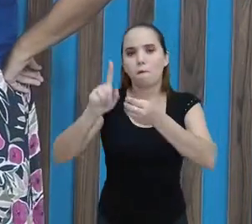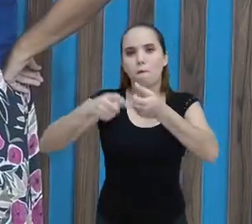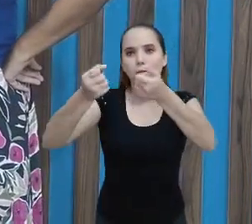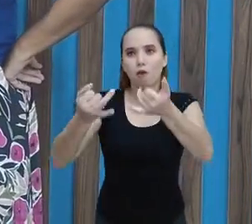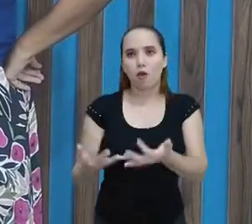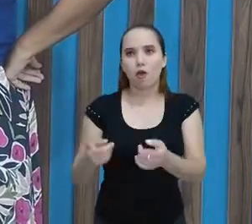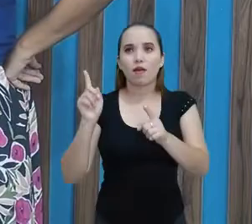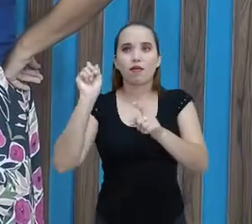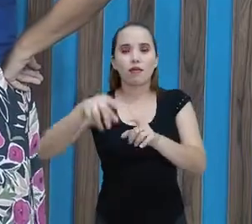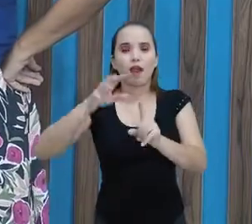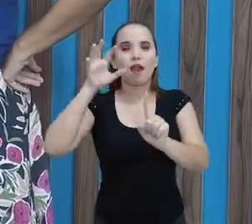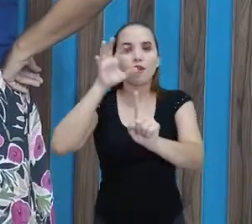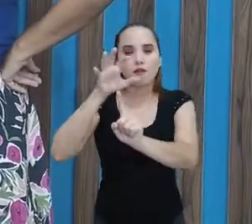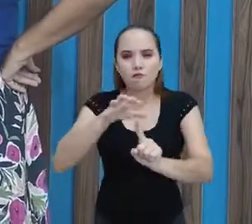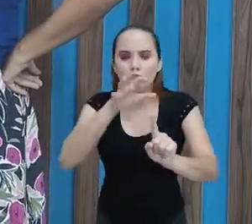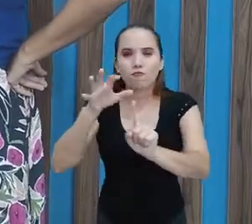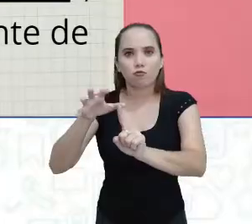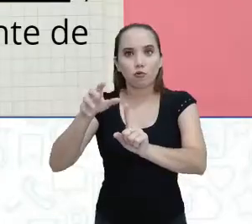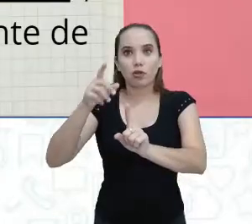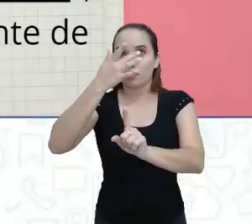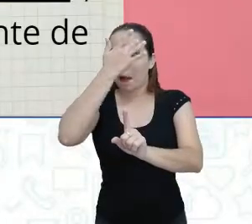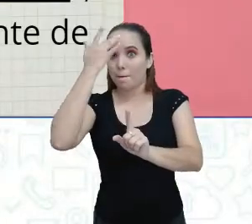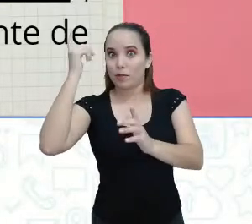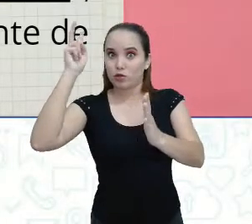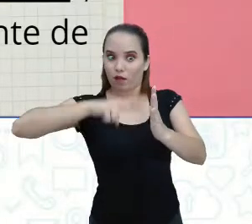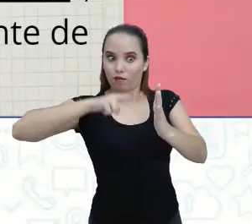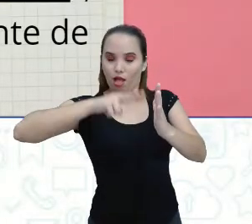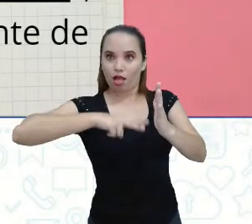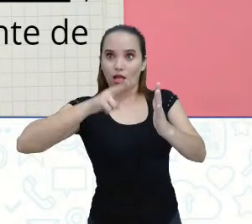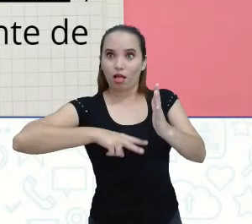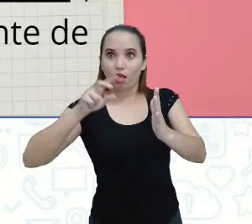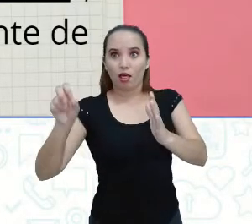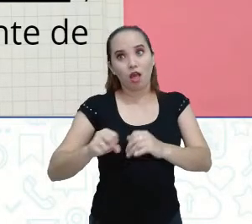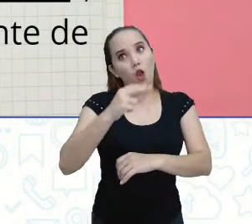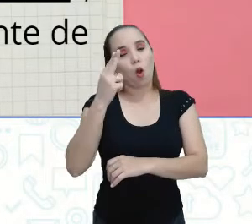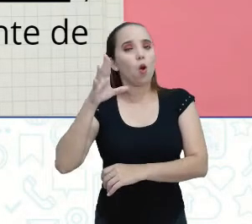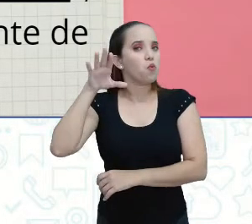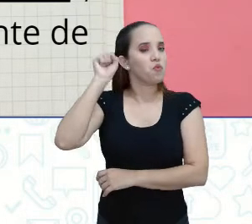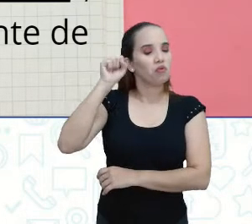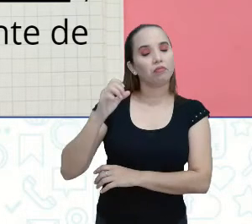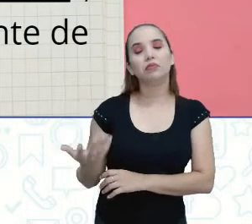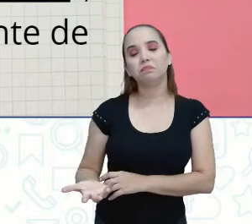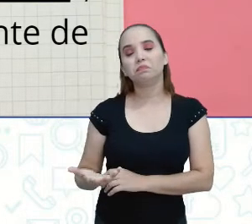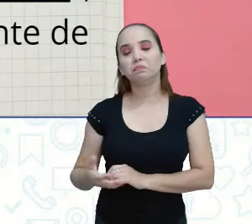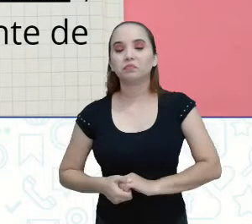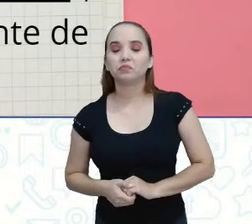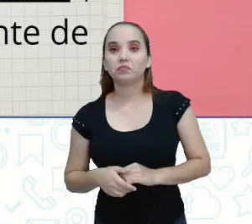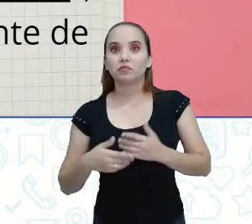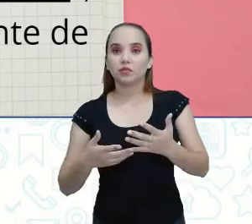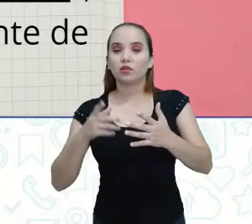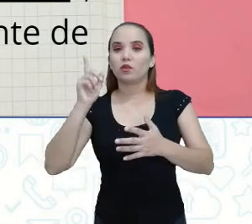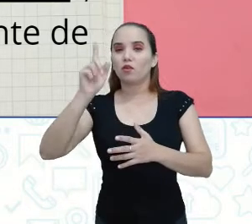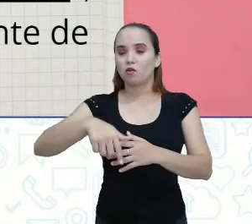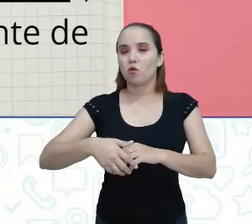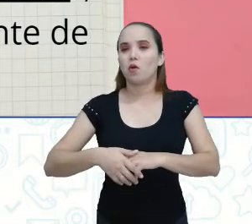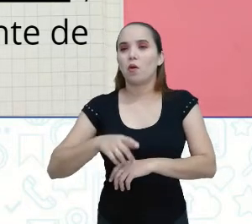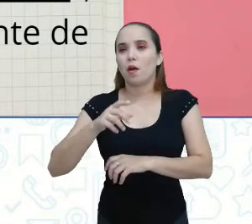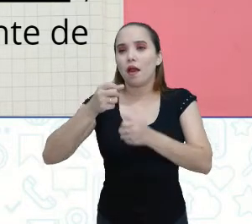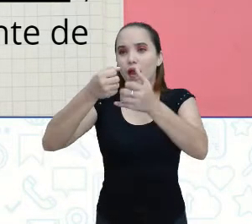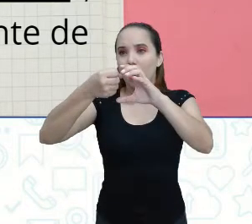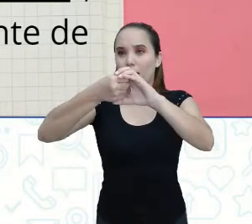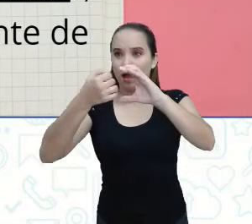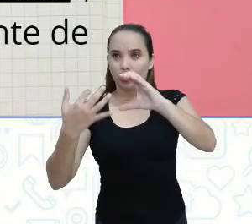ouvintes. A descrição subjetiva caracteriza-se por conter comentários e opiniões do